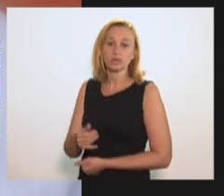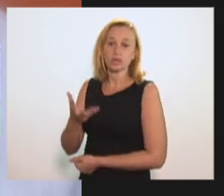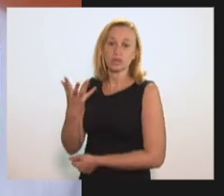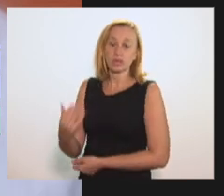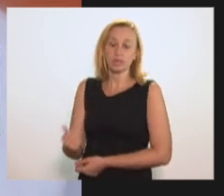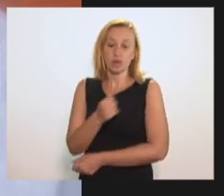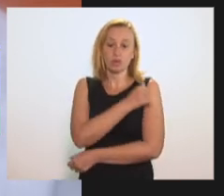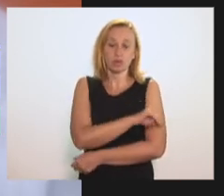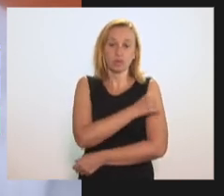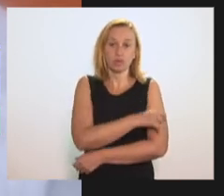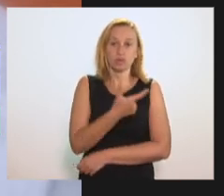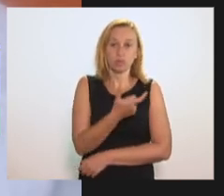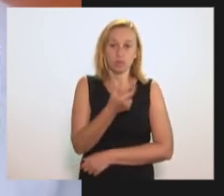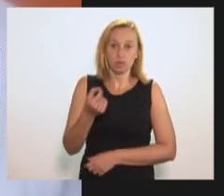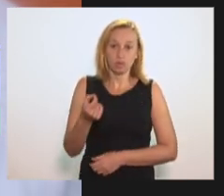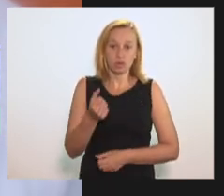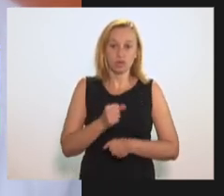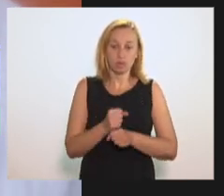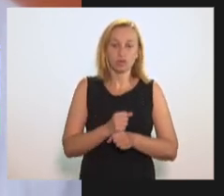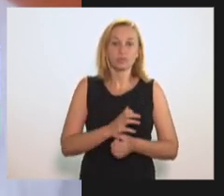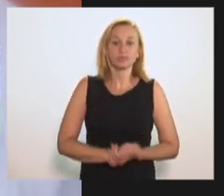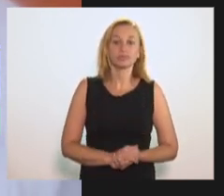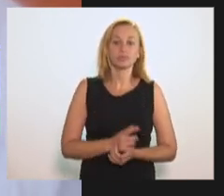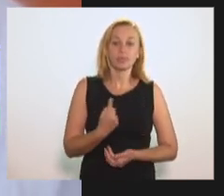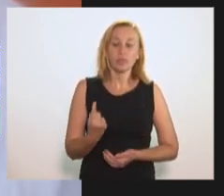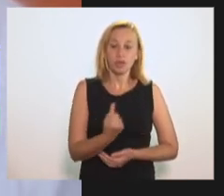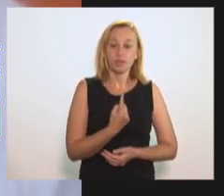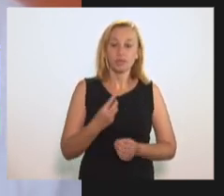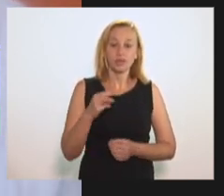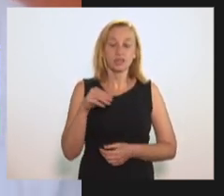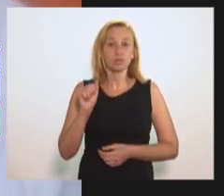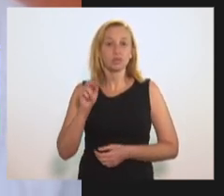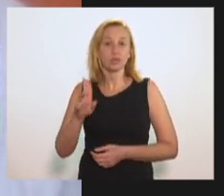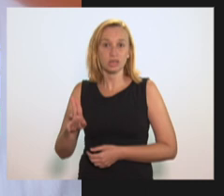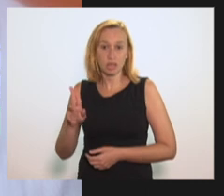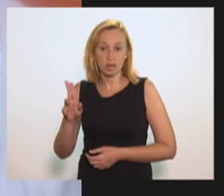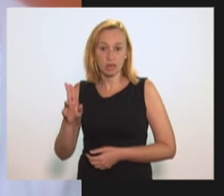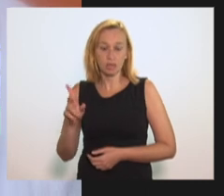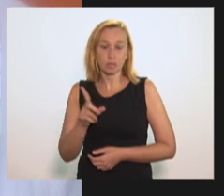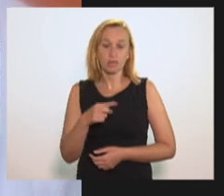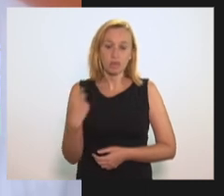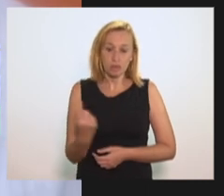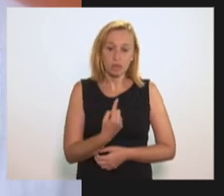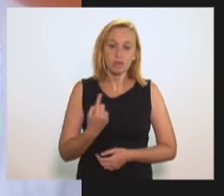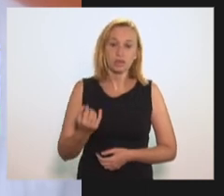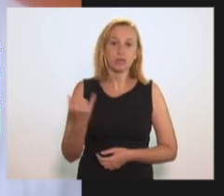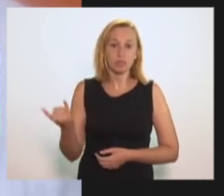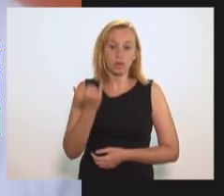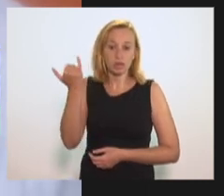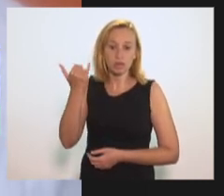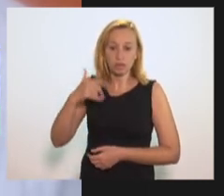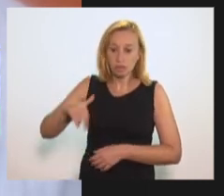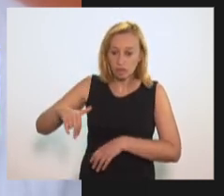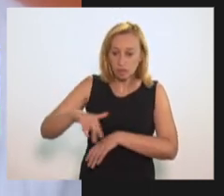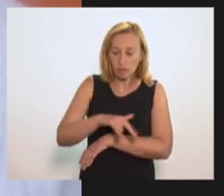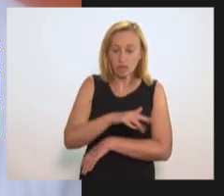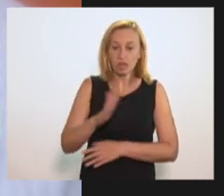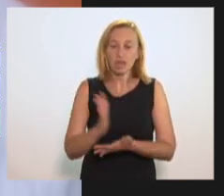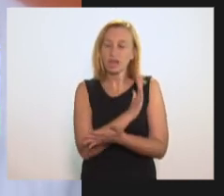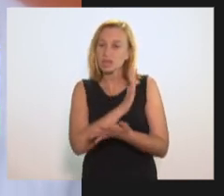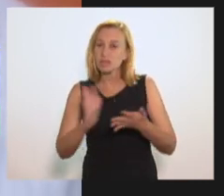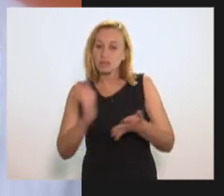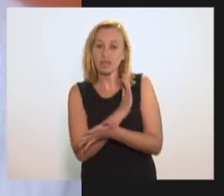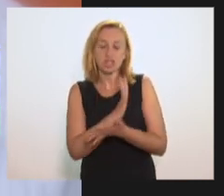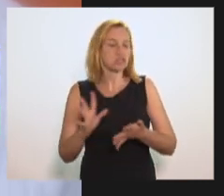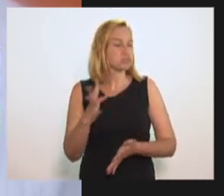então até para nós esse museu vai ser importante que a gente anda por aí e muitas vezes não